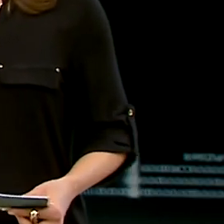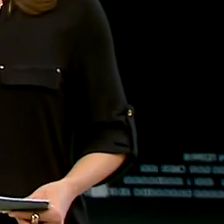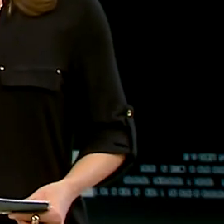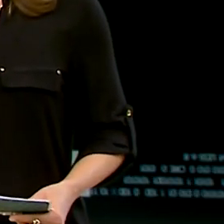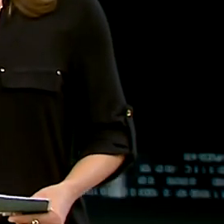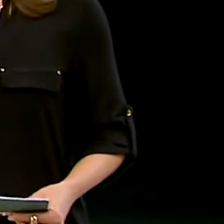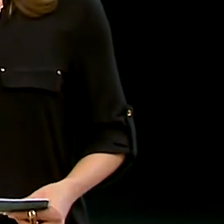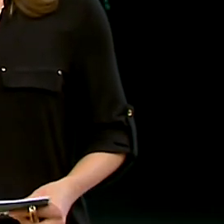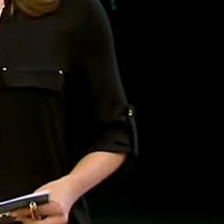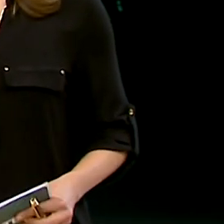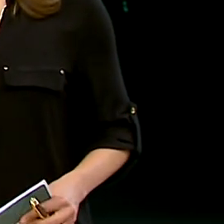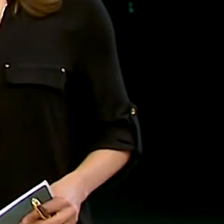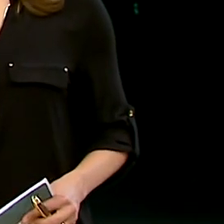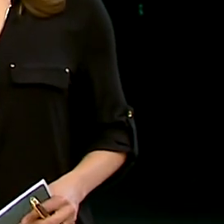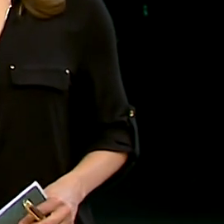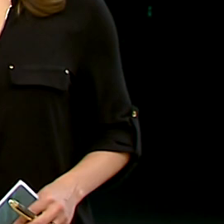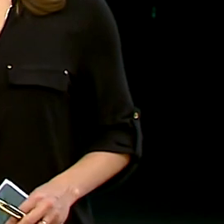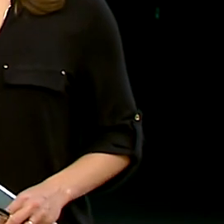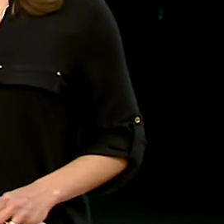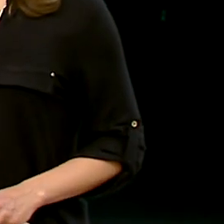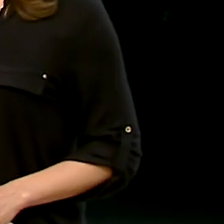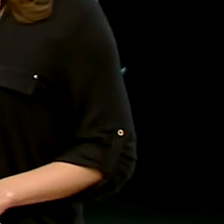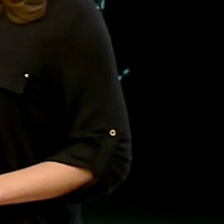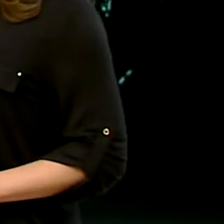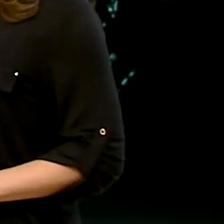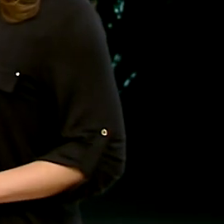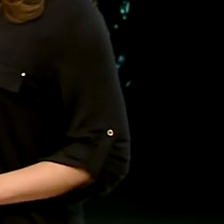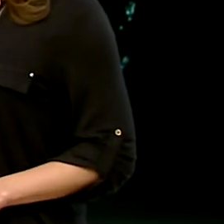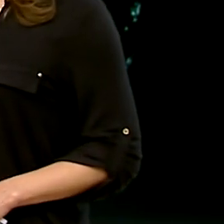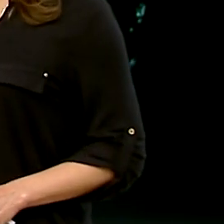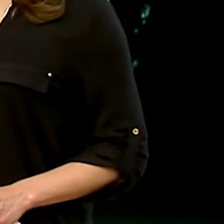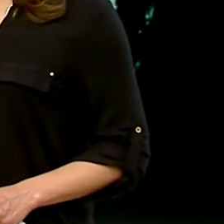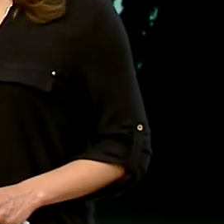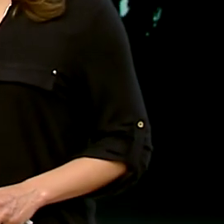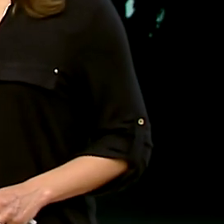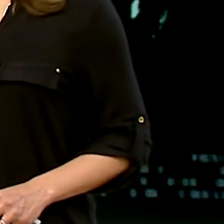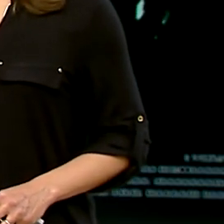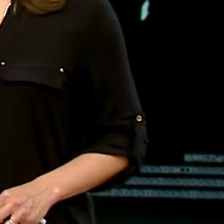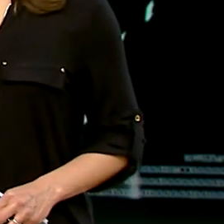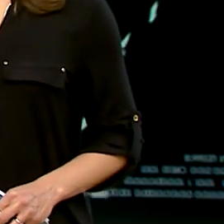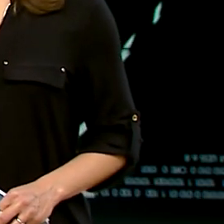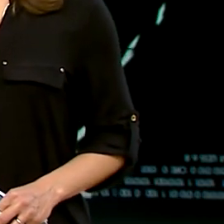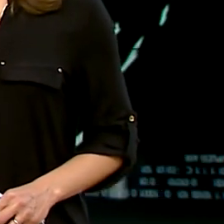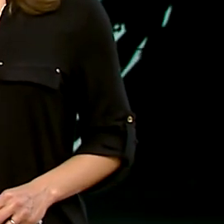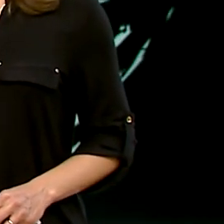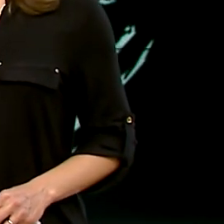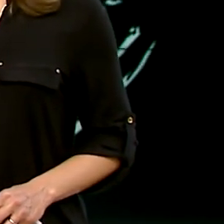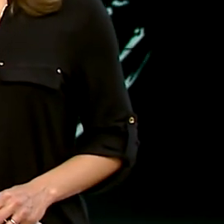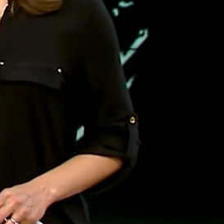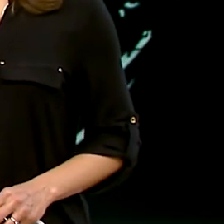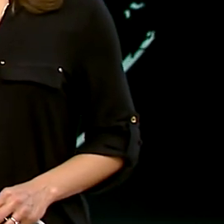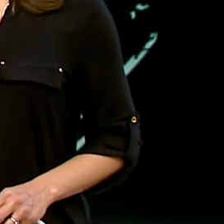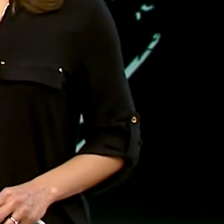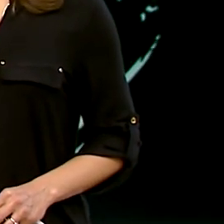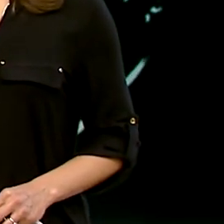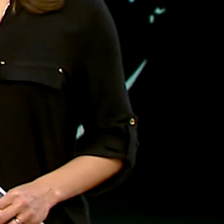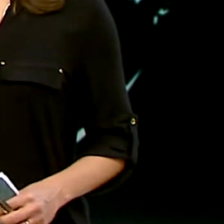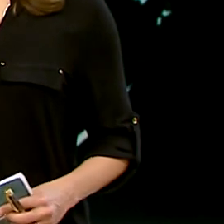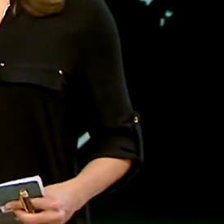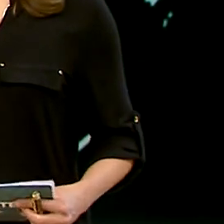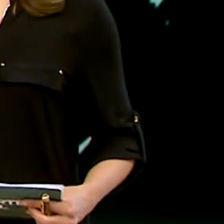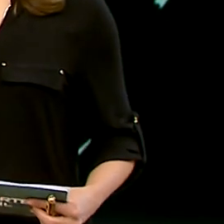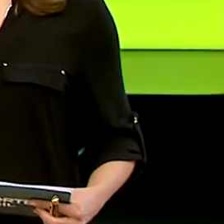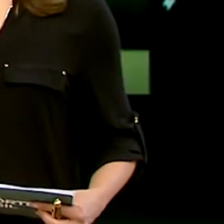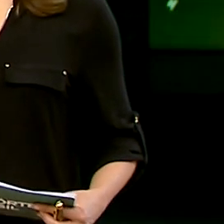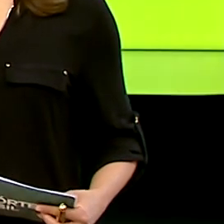ministro está ao vivo na voz do brasil neste momento serviço de inteligência terrorismo segurança nas fronteiras e segurança na internet